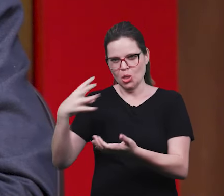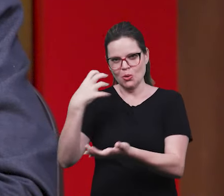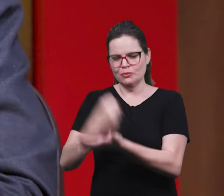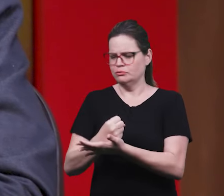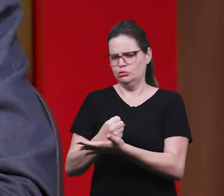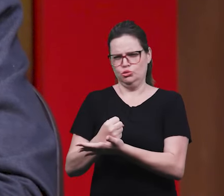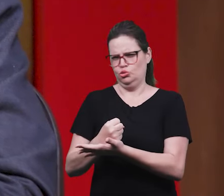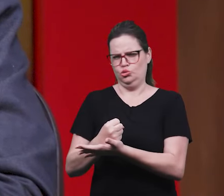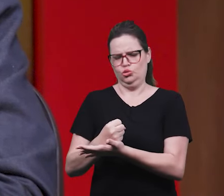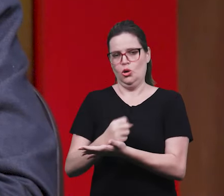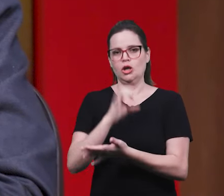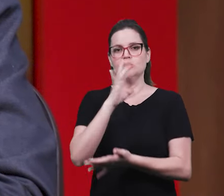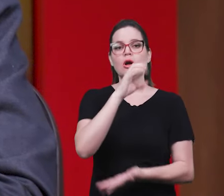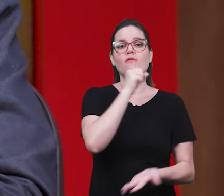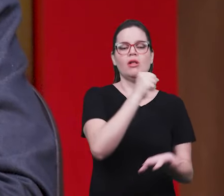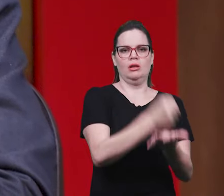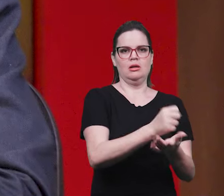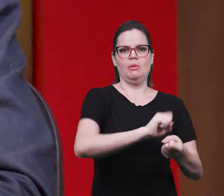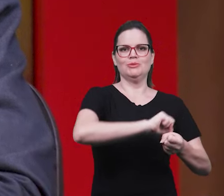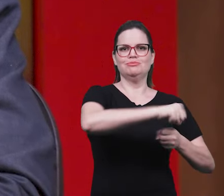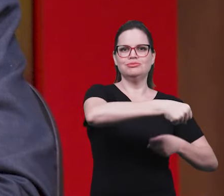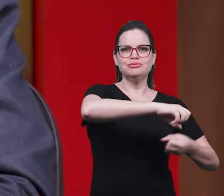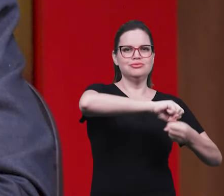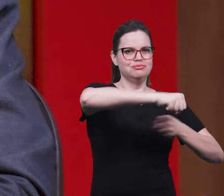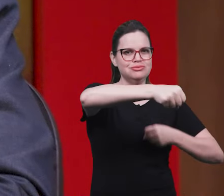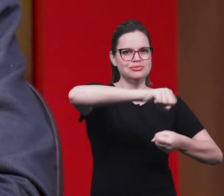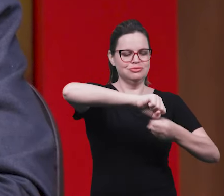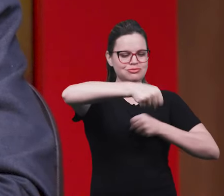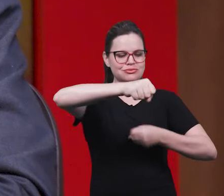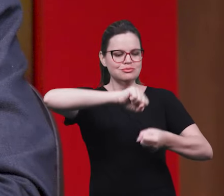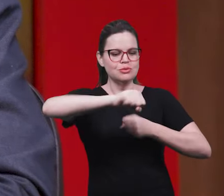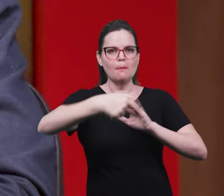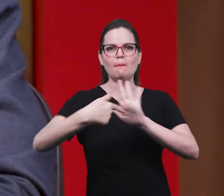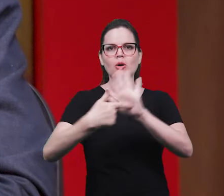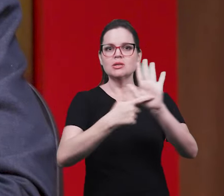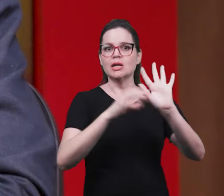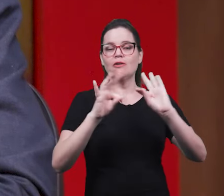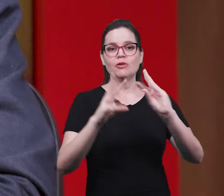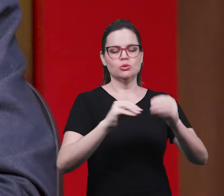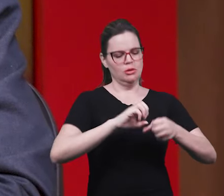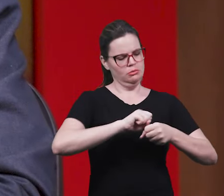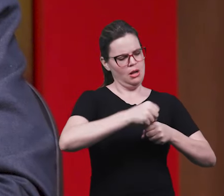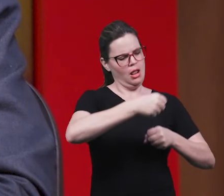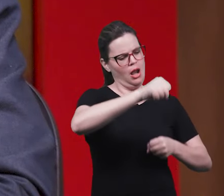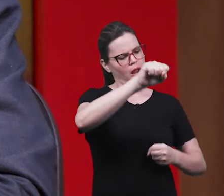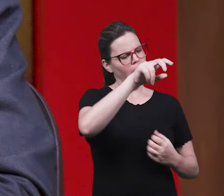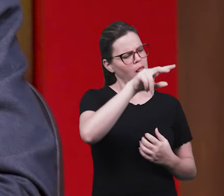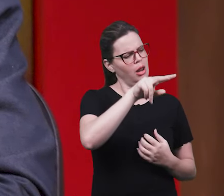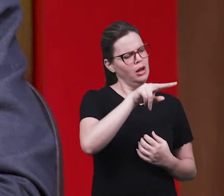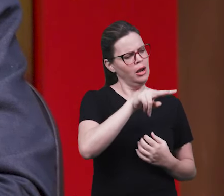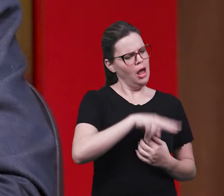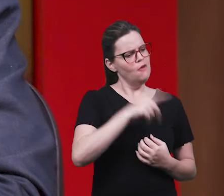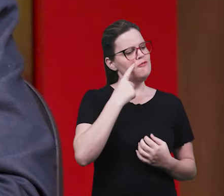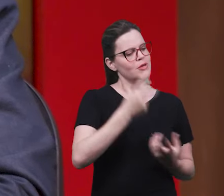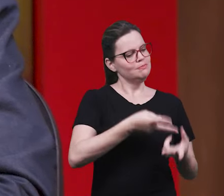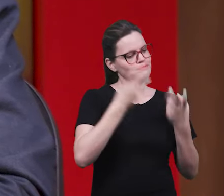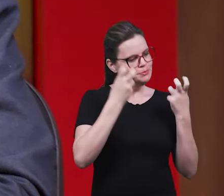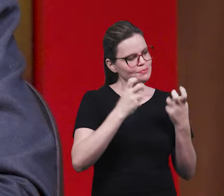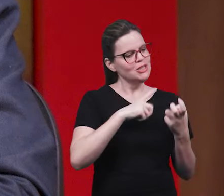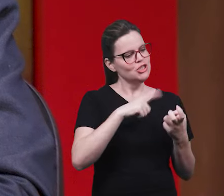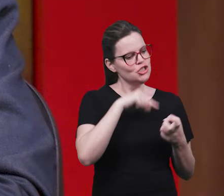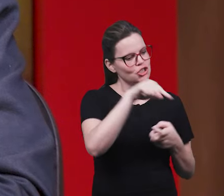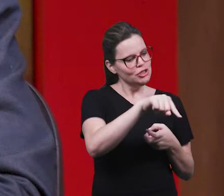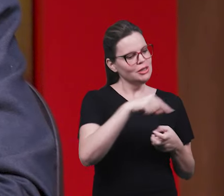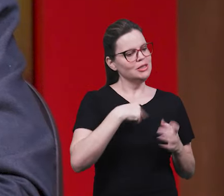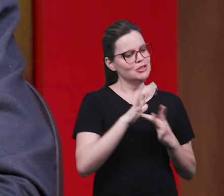Senhor Jesus e do poder dele, porque toda a ação de libertação, de operação no Velho Testamento, estava ligada ao